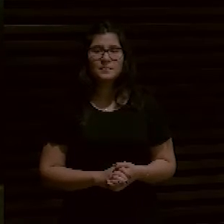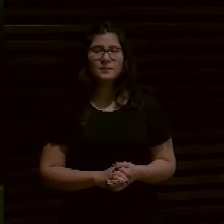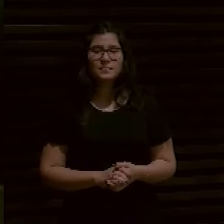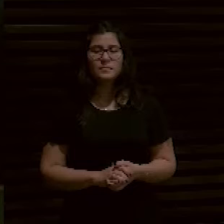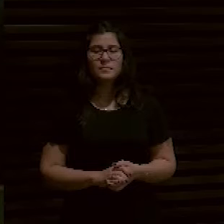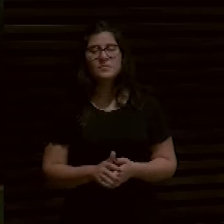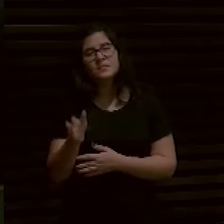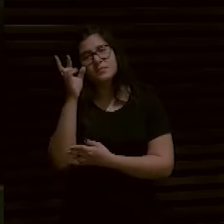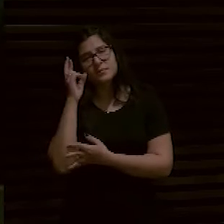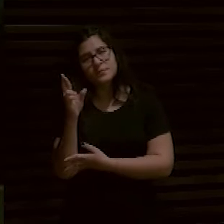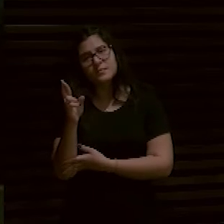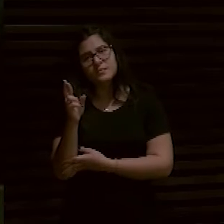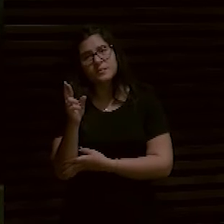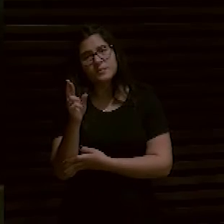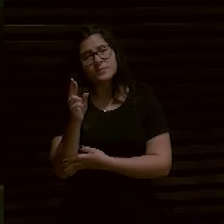Oh, Senhor,